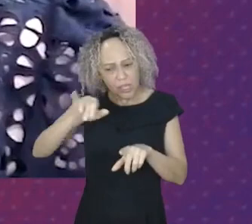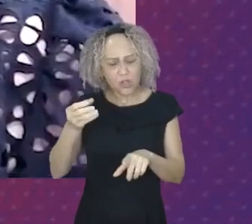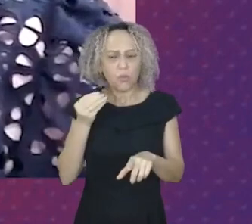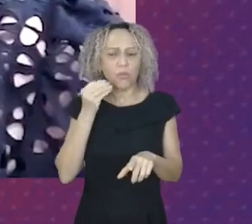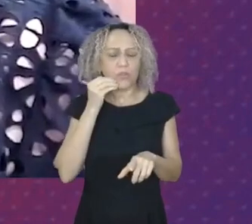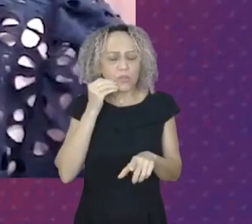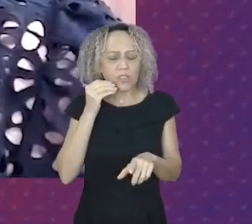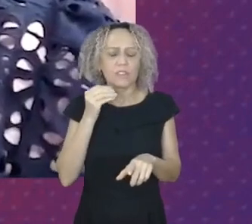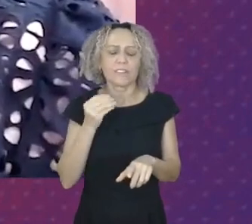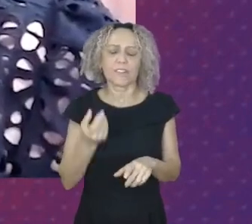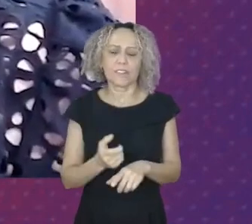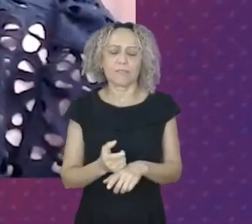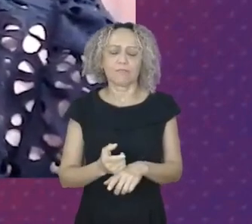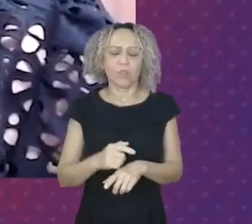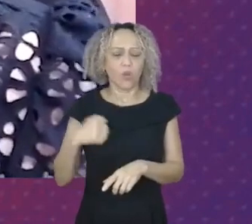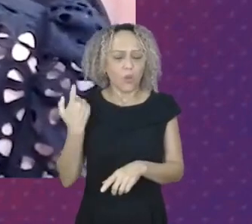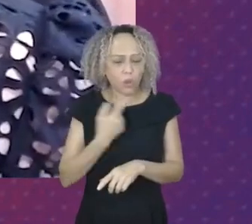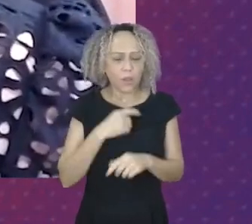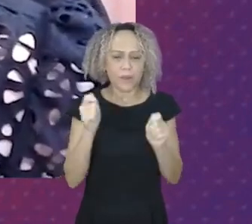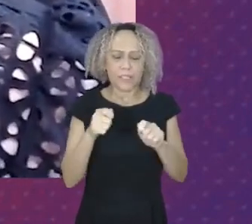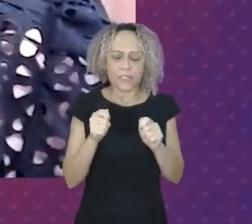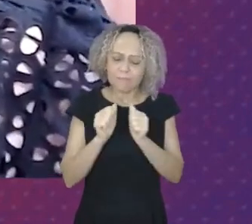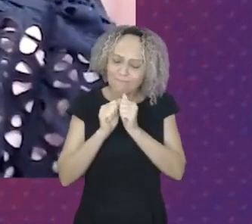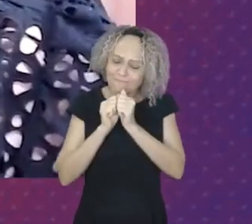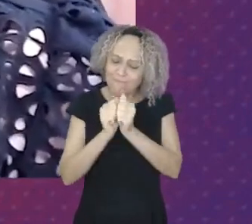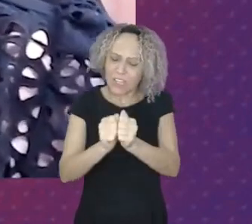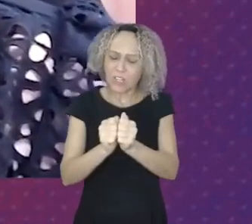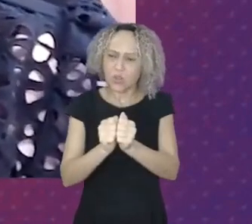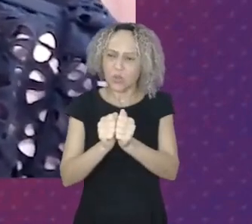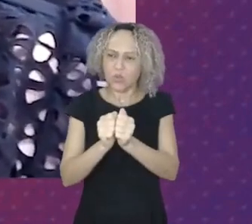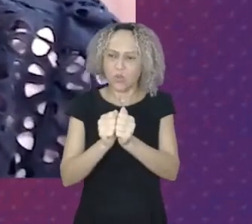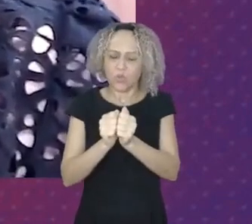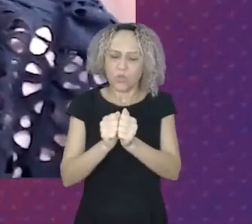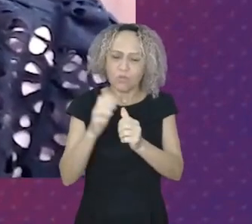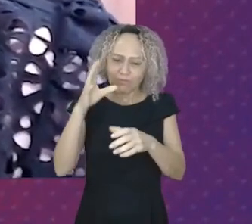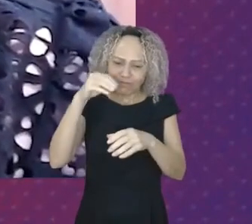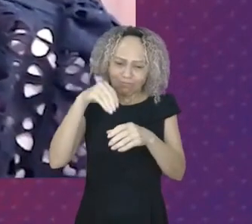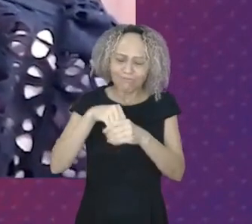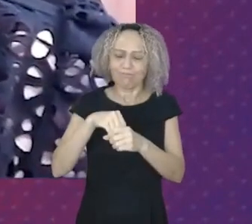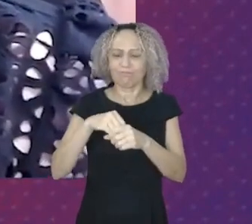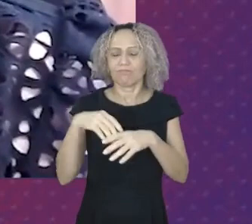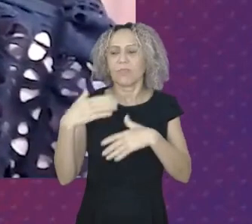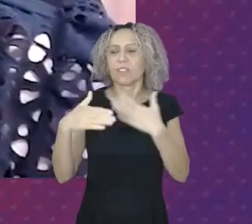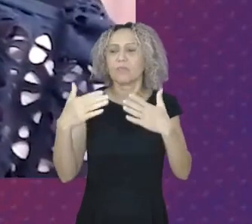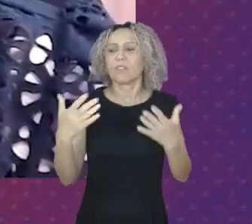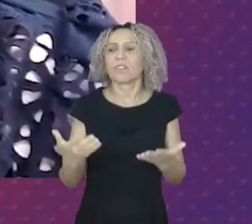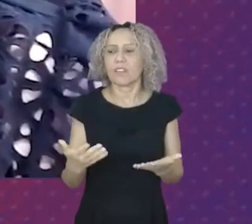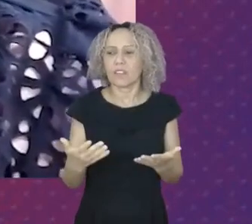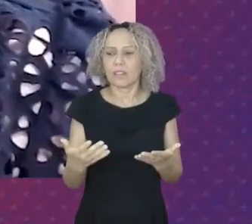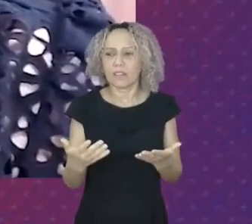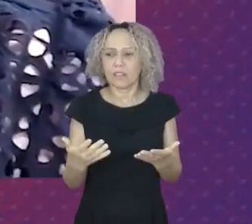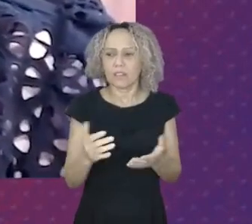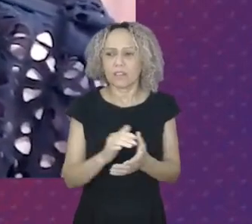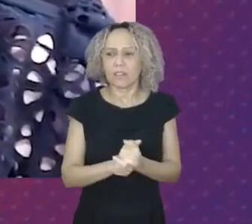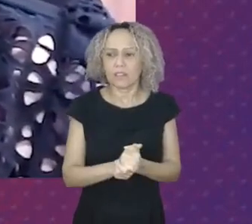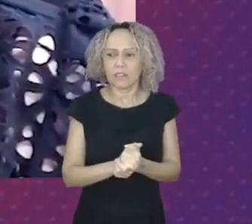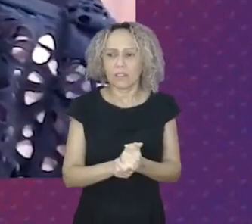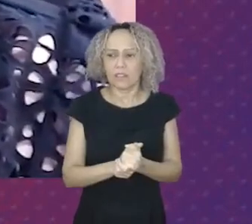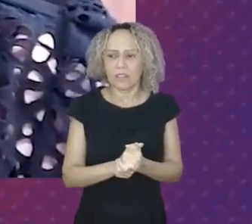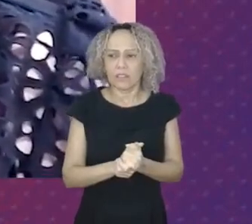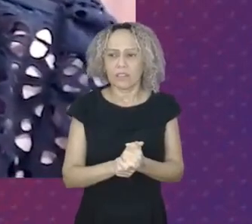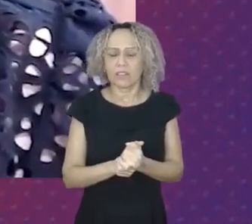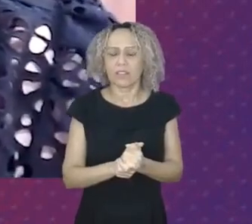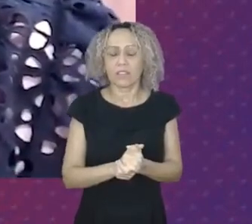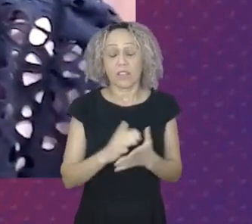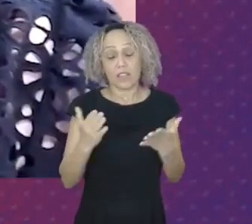Tudo que nós precisamos de estar juntos. Então, neste processo, é um convite que eu deixo aqui, né, neste nosso encontro